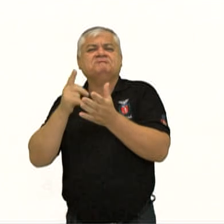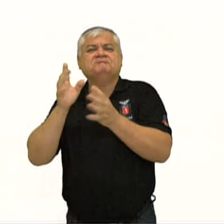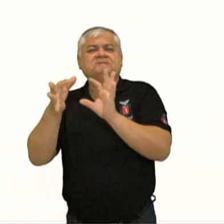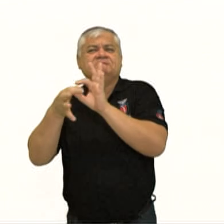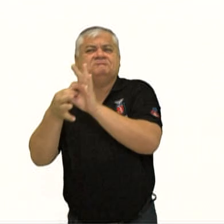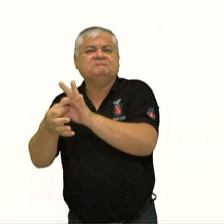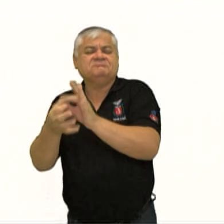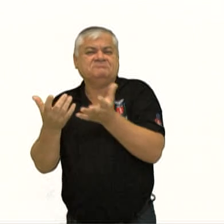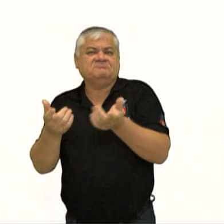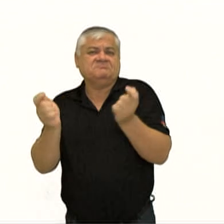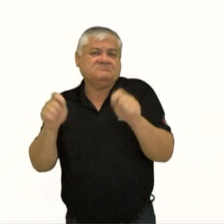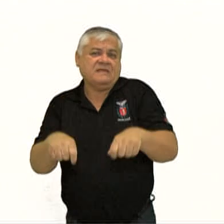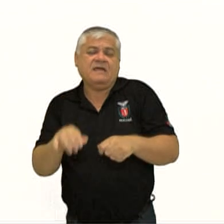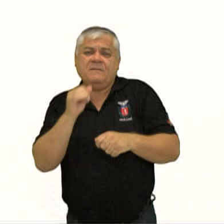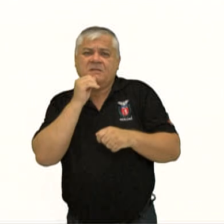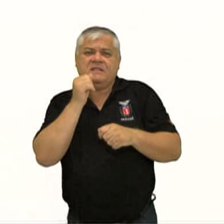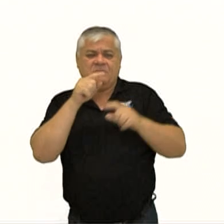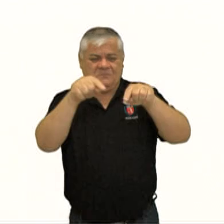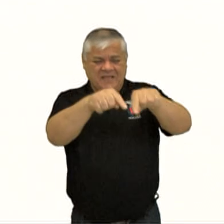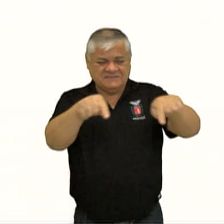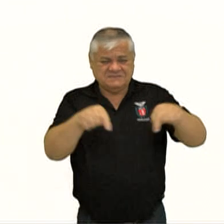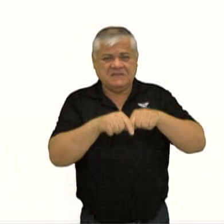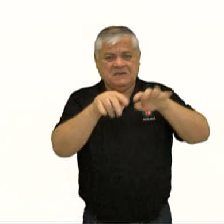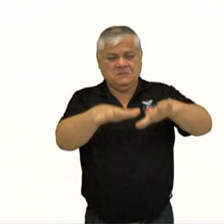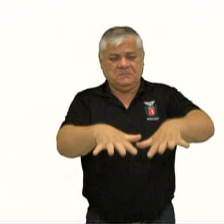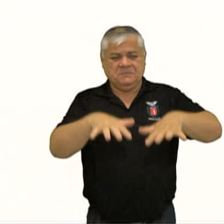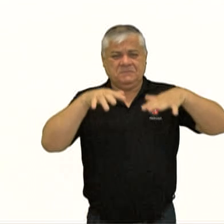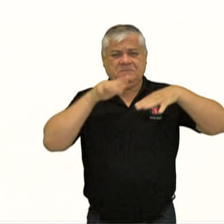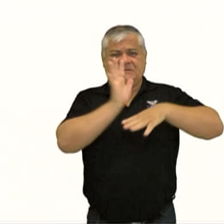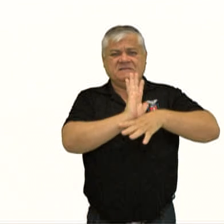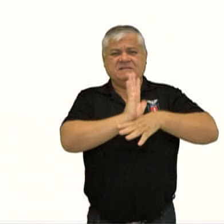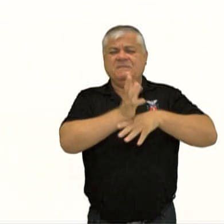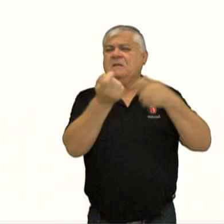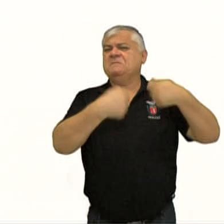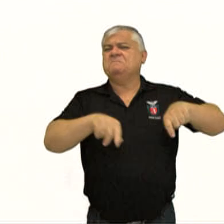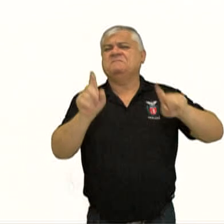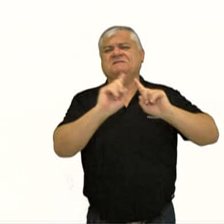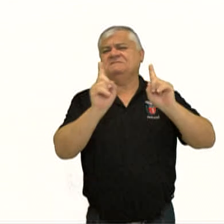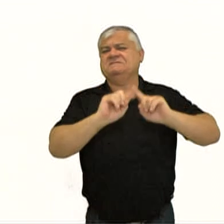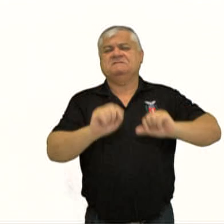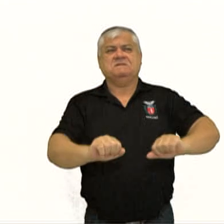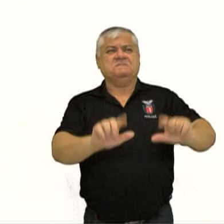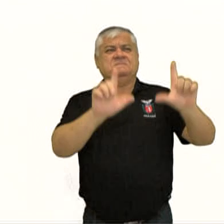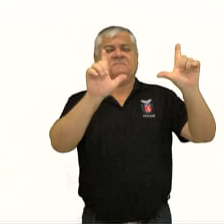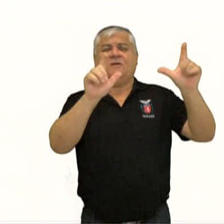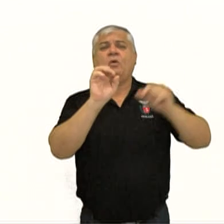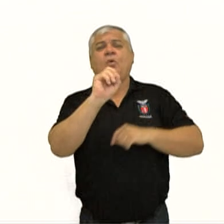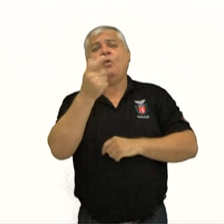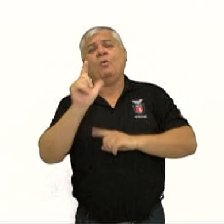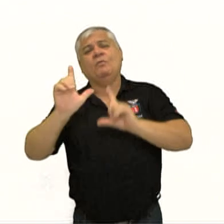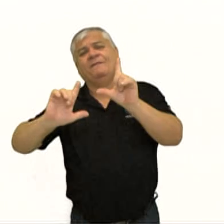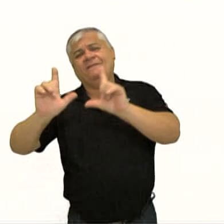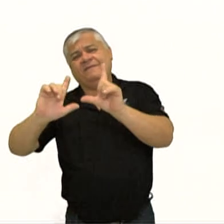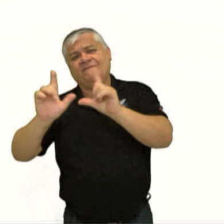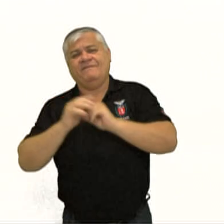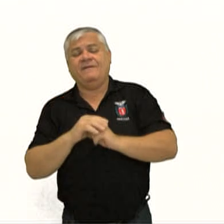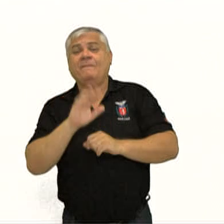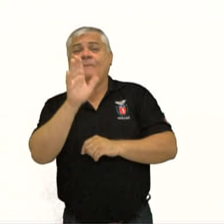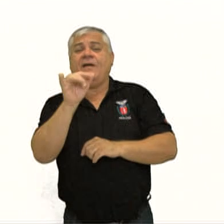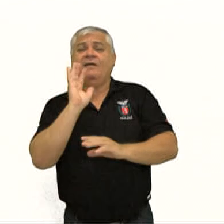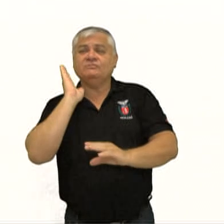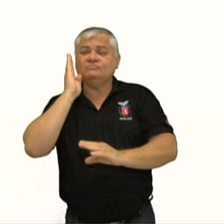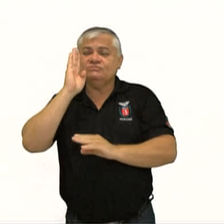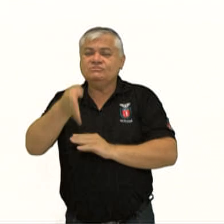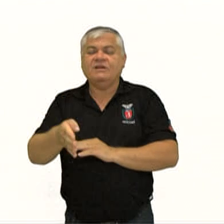interconectado, mesmo que não tenhamos mais a necessidade de dividir uma tela de TV ou de cinema para assistir